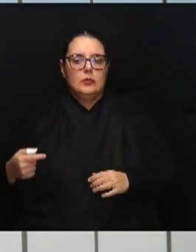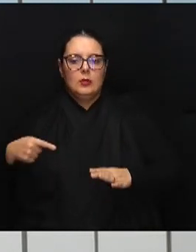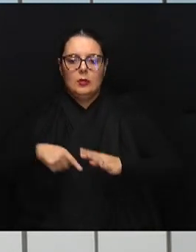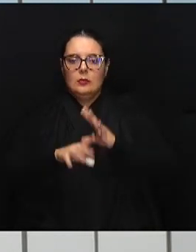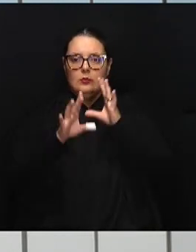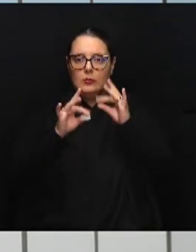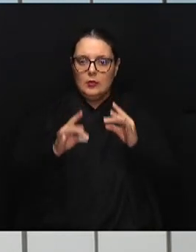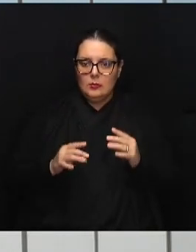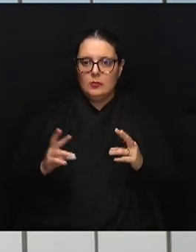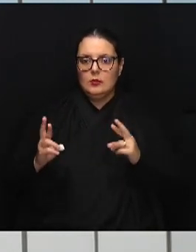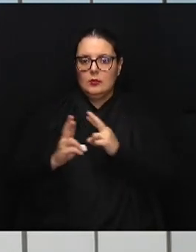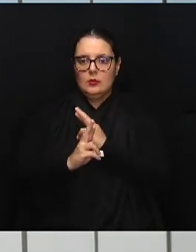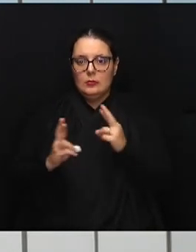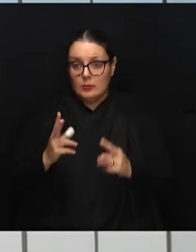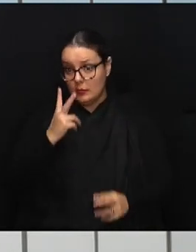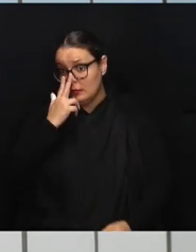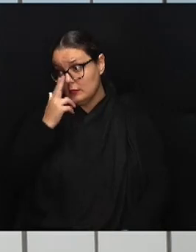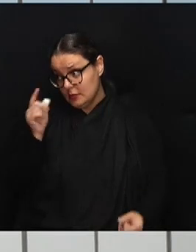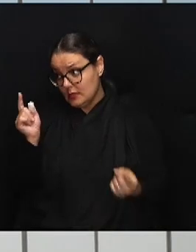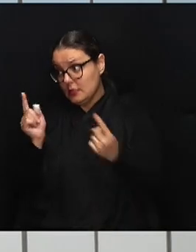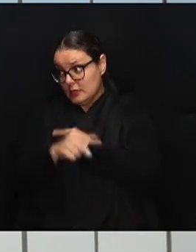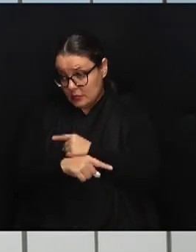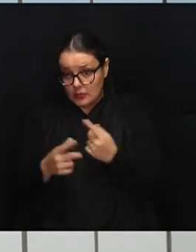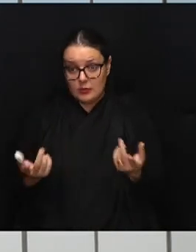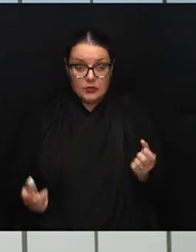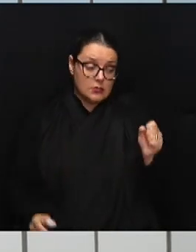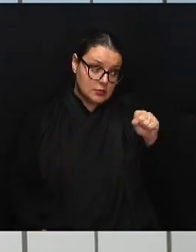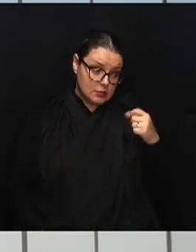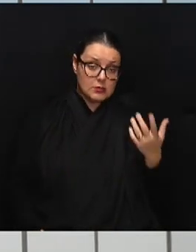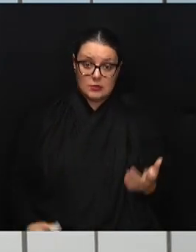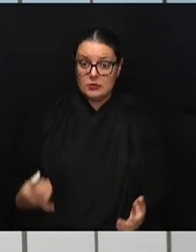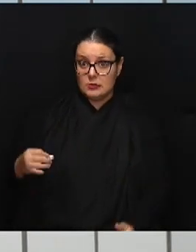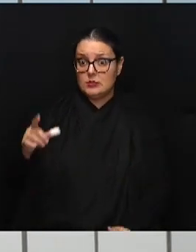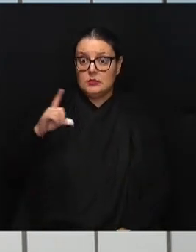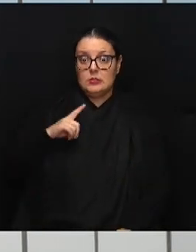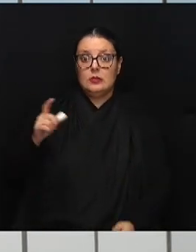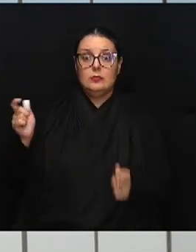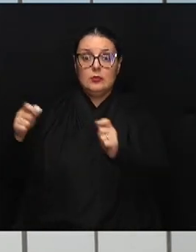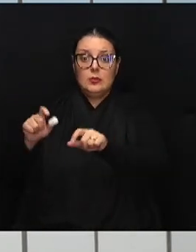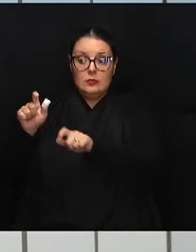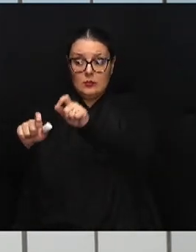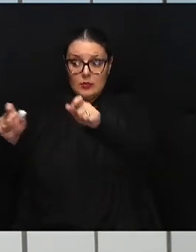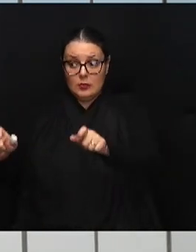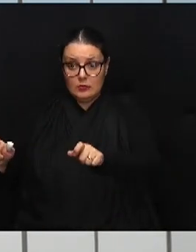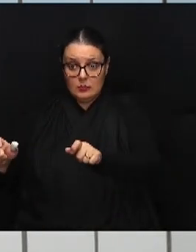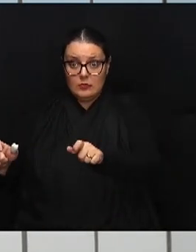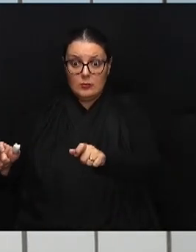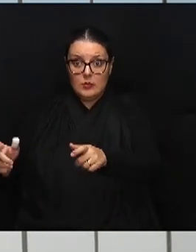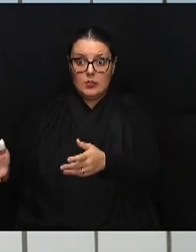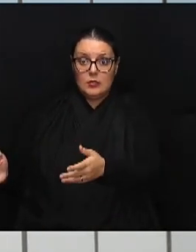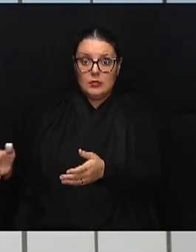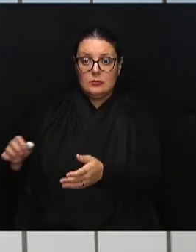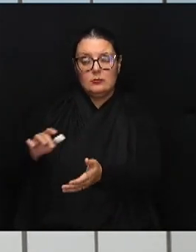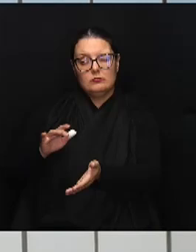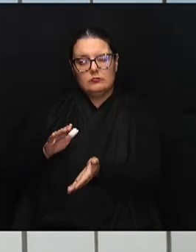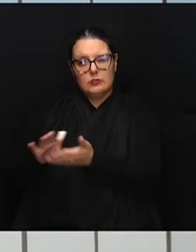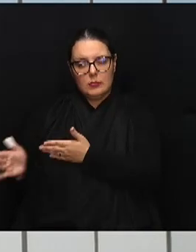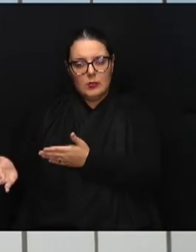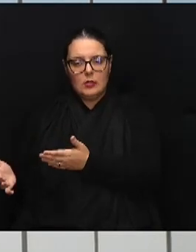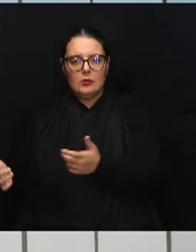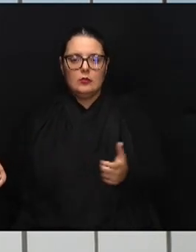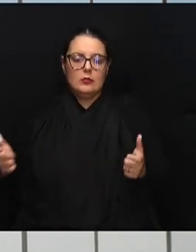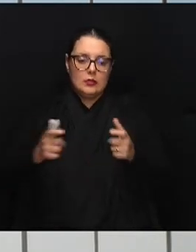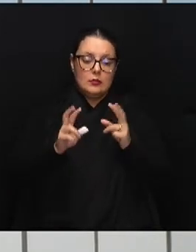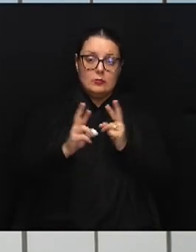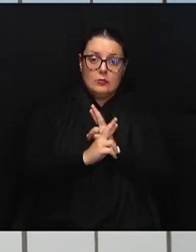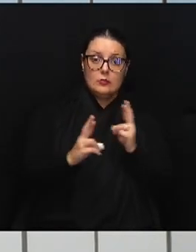do relacionamento. Parece o contrário, né? Exato. Se eu tenho a possibilidade de sair com outras pessoas, então vai diminuir a minha